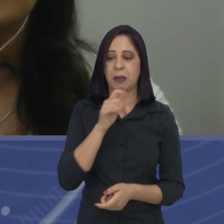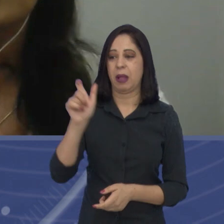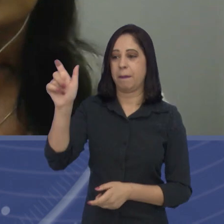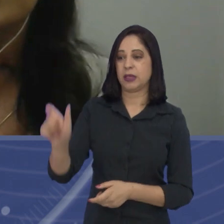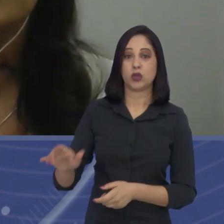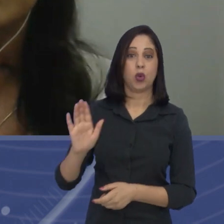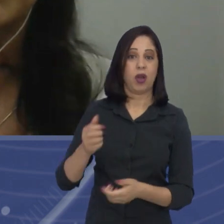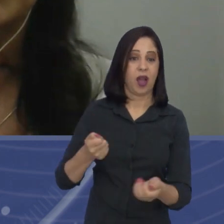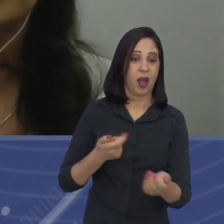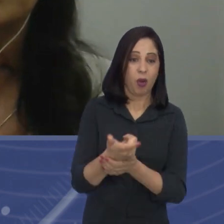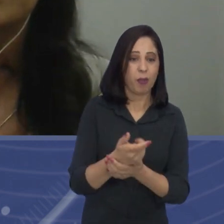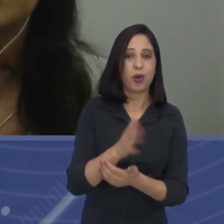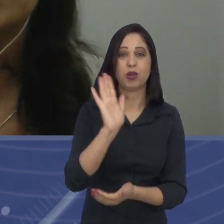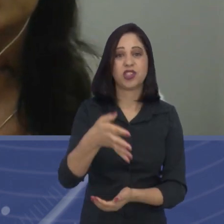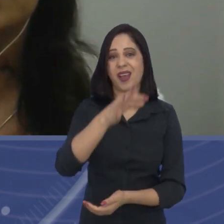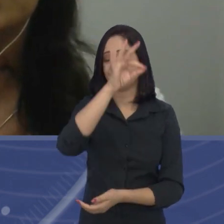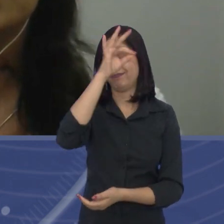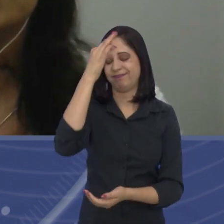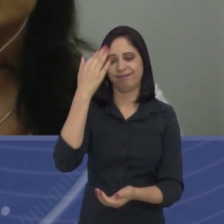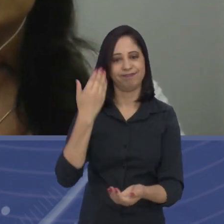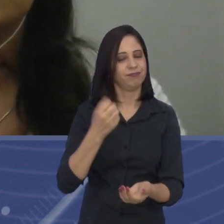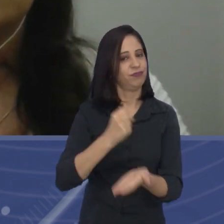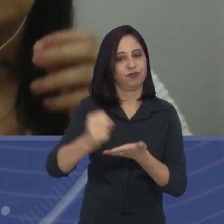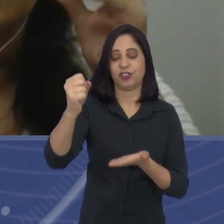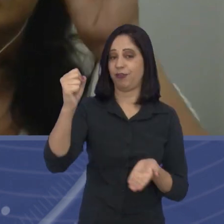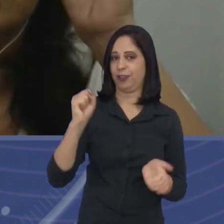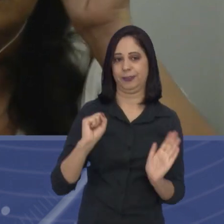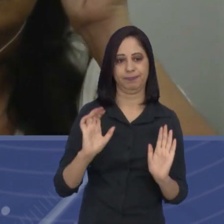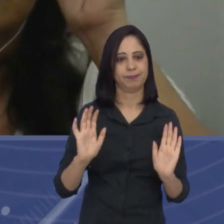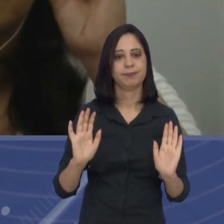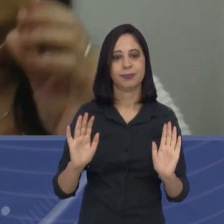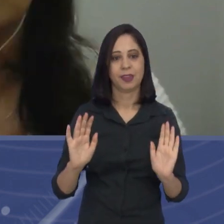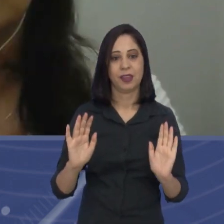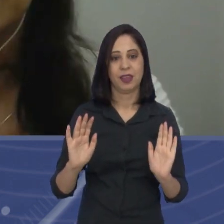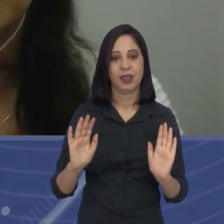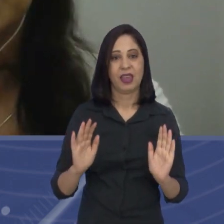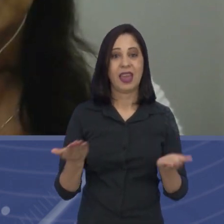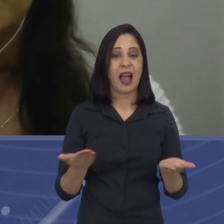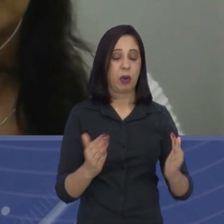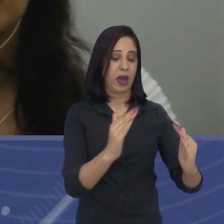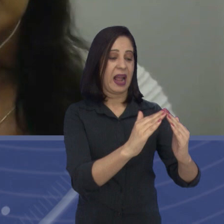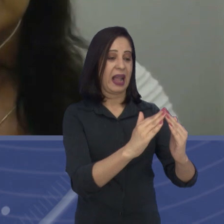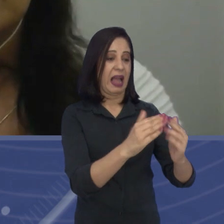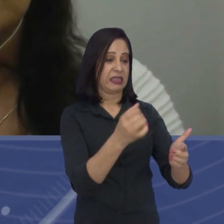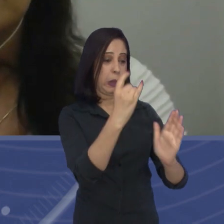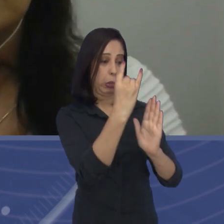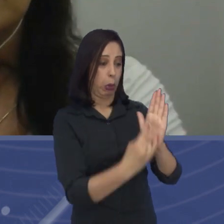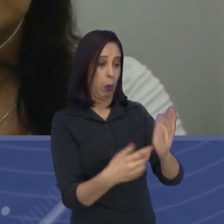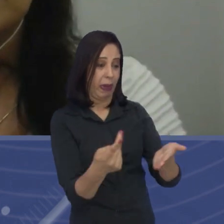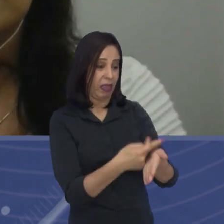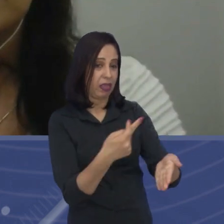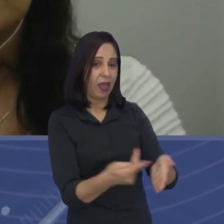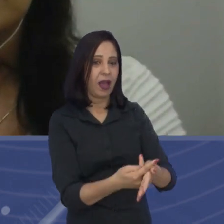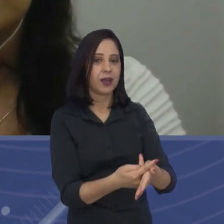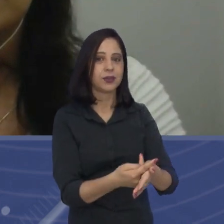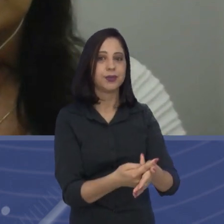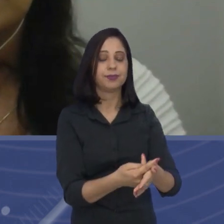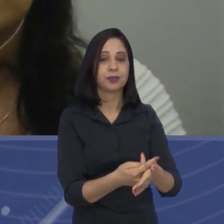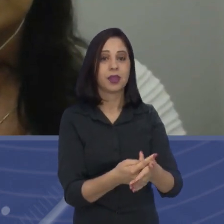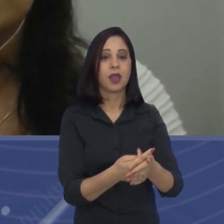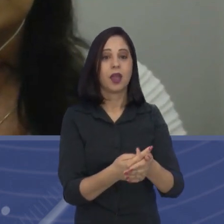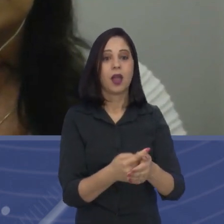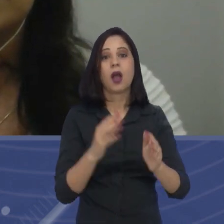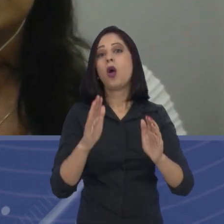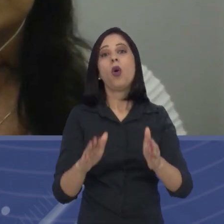lesado mesmo, acabou comprando um imóvel que está numa situação complicada. Quais medidas ele